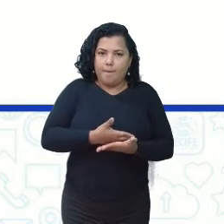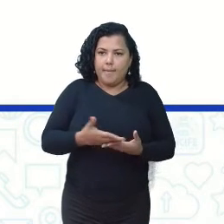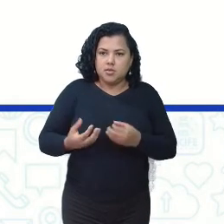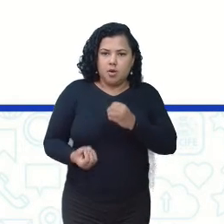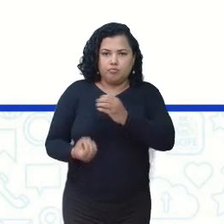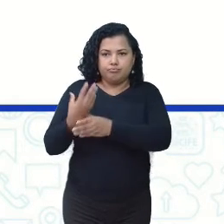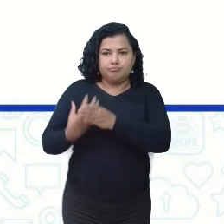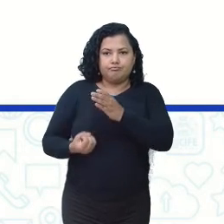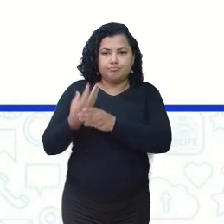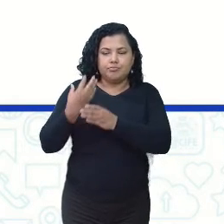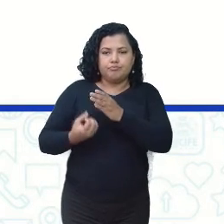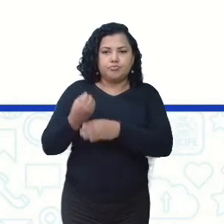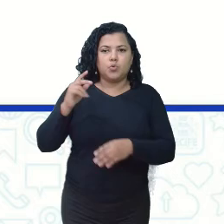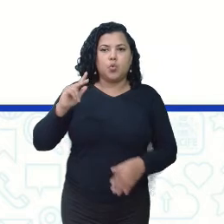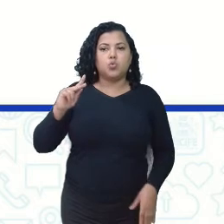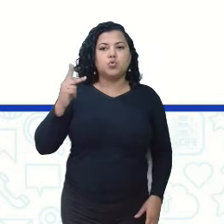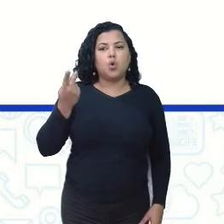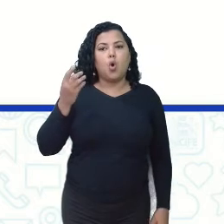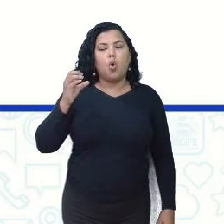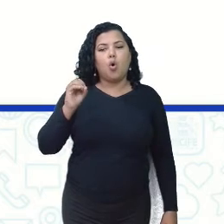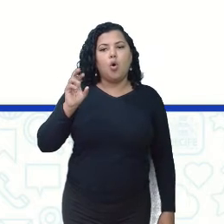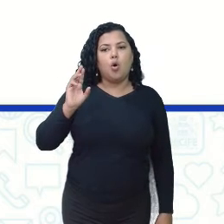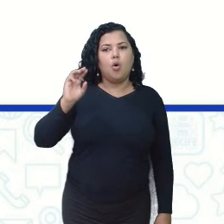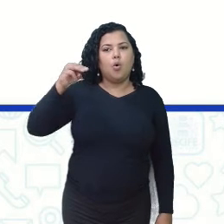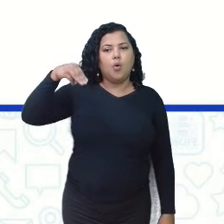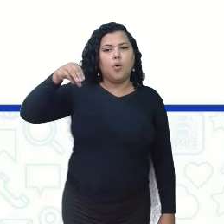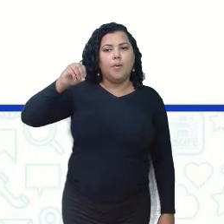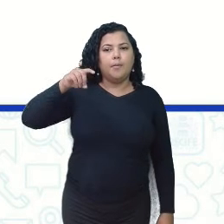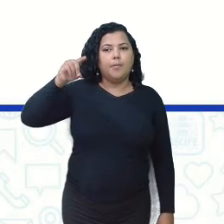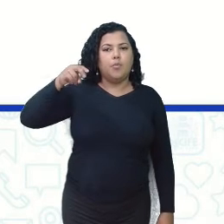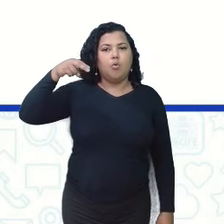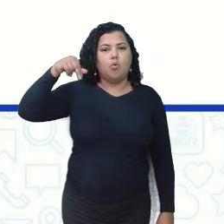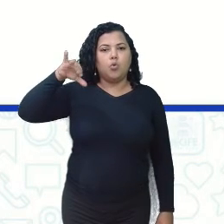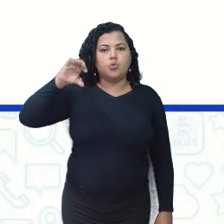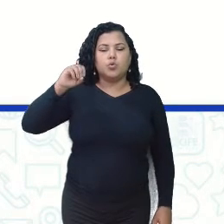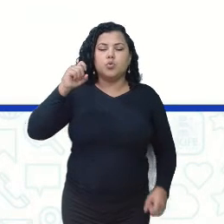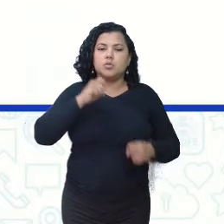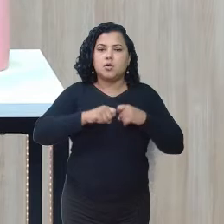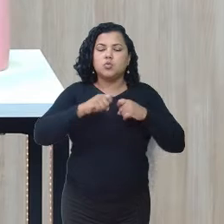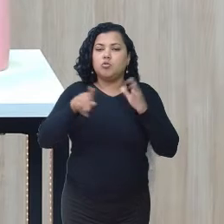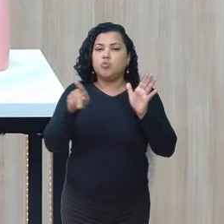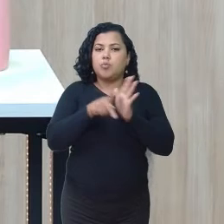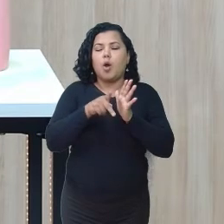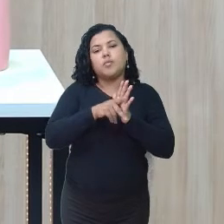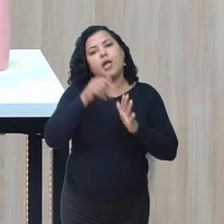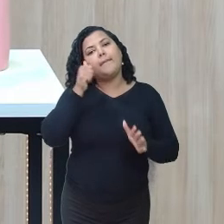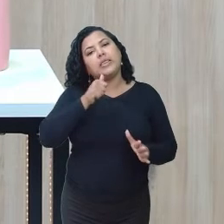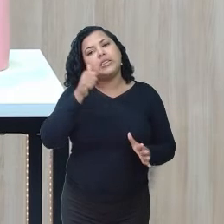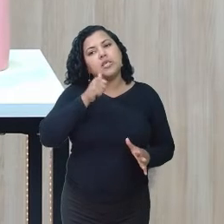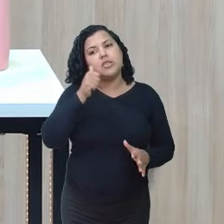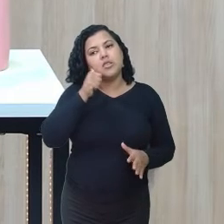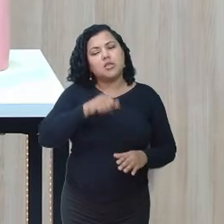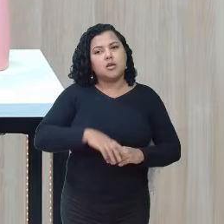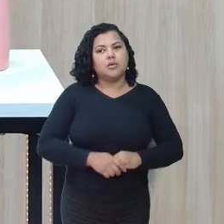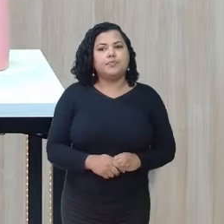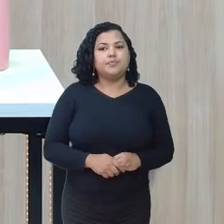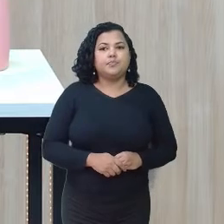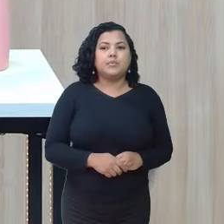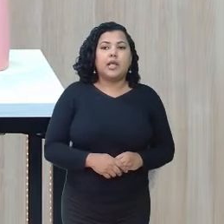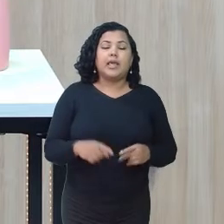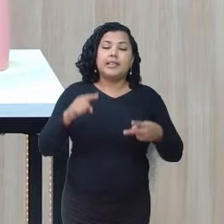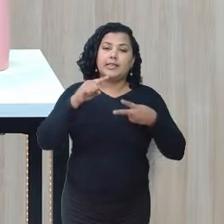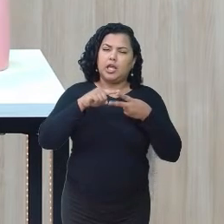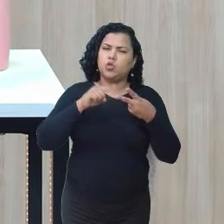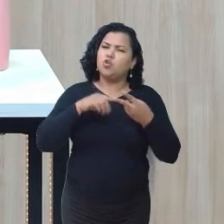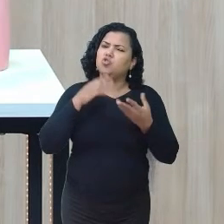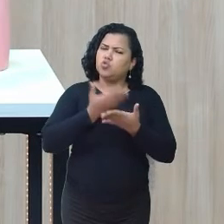femininos, tanto o estrógeno como a progesterona. Nós vimos nas aulas anteriores que tivemos